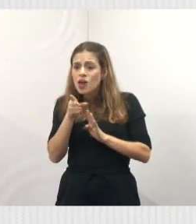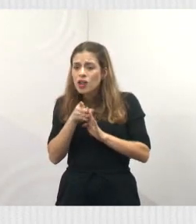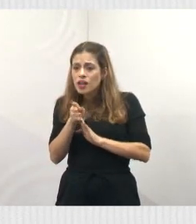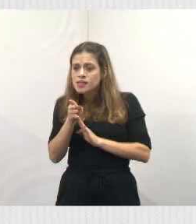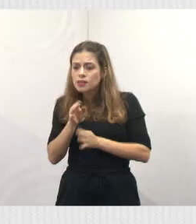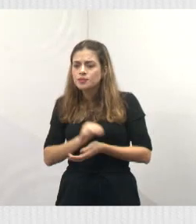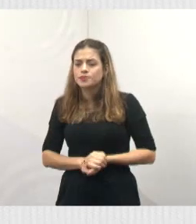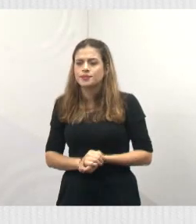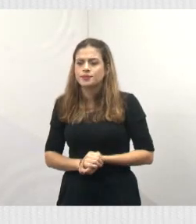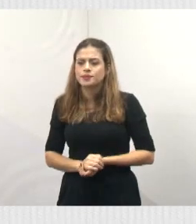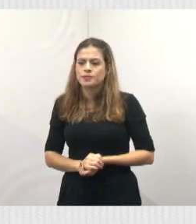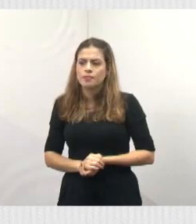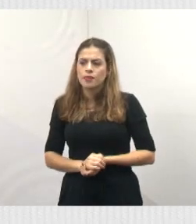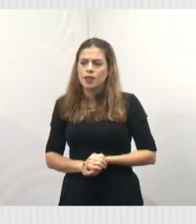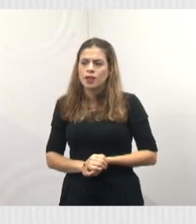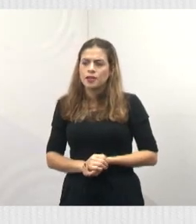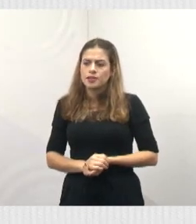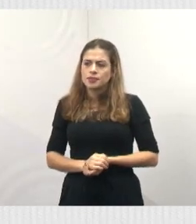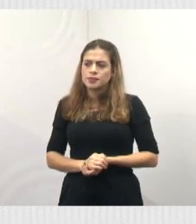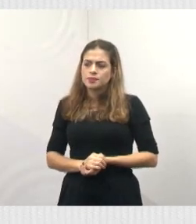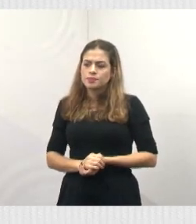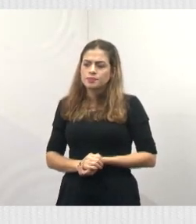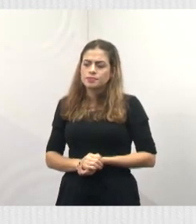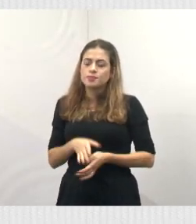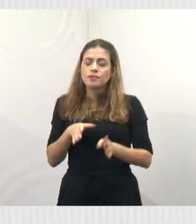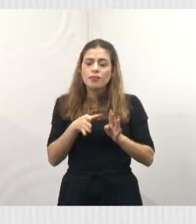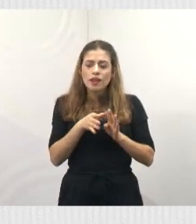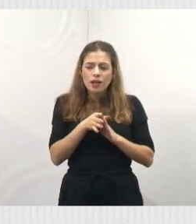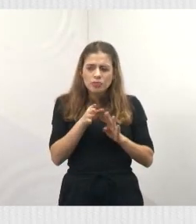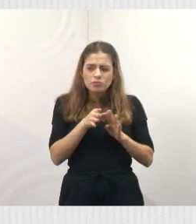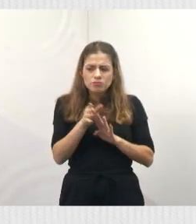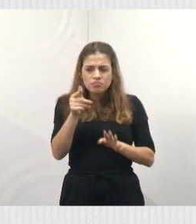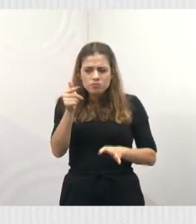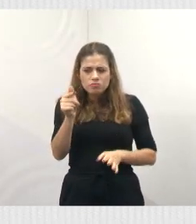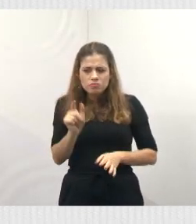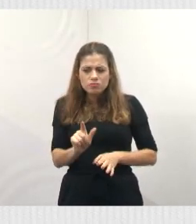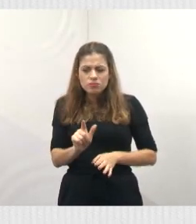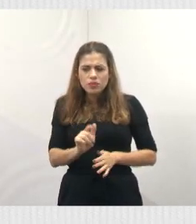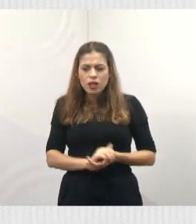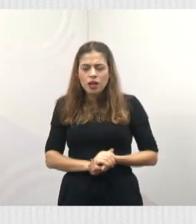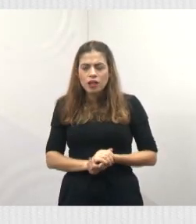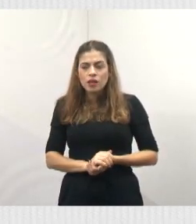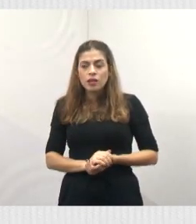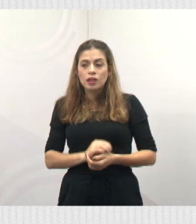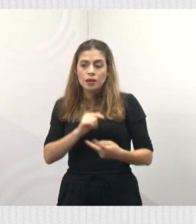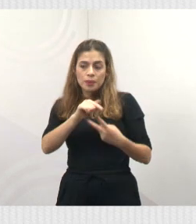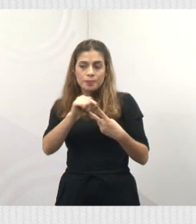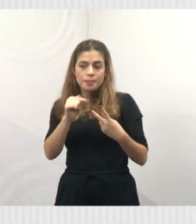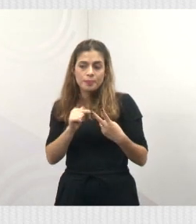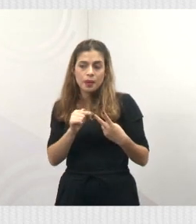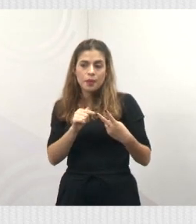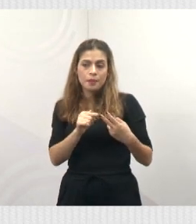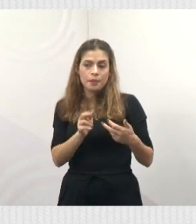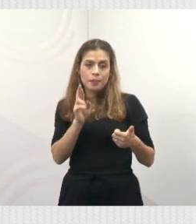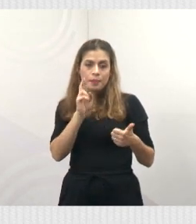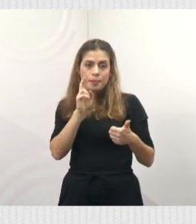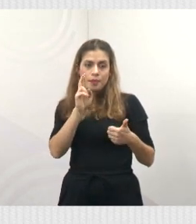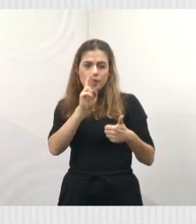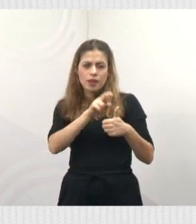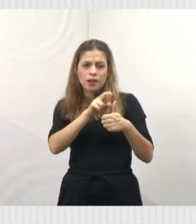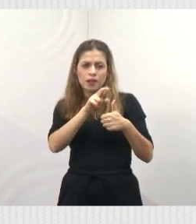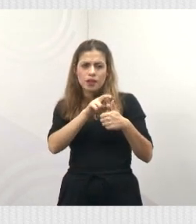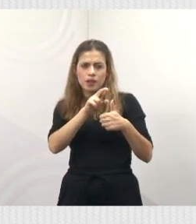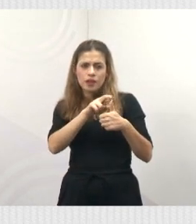A próxima recomendação é referente a dois órgãos, Procuradoria e o